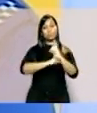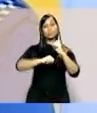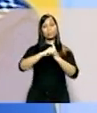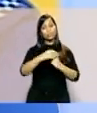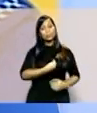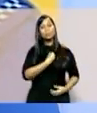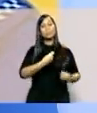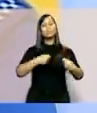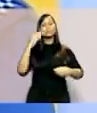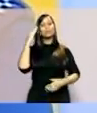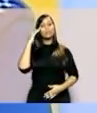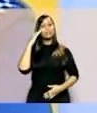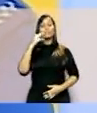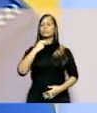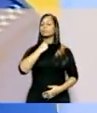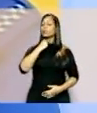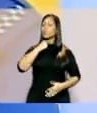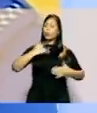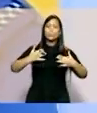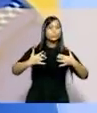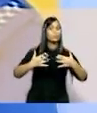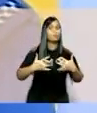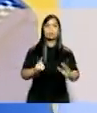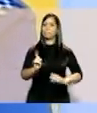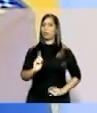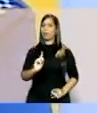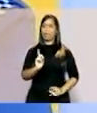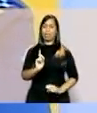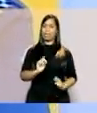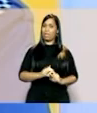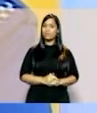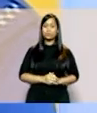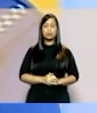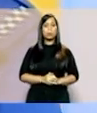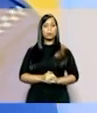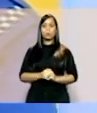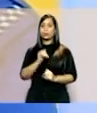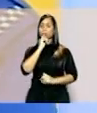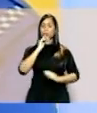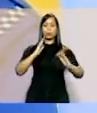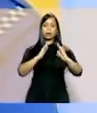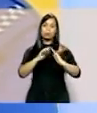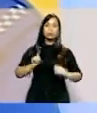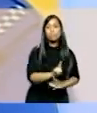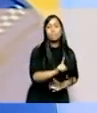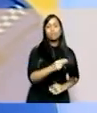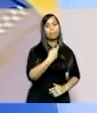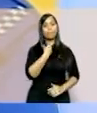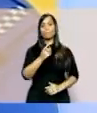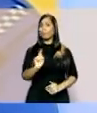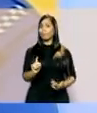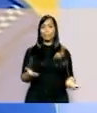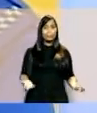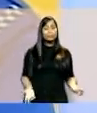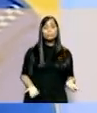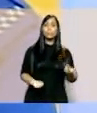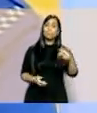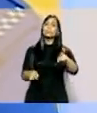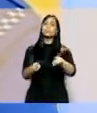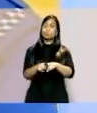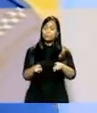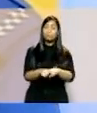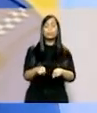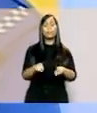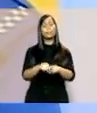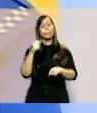que entender que você não pode avançar o sinal. Você não pode invadir a privacidade do outro. E o outro, em contrapartida,